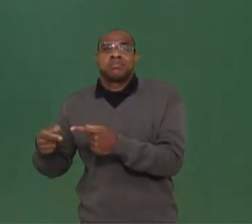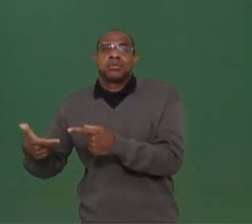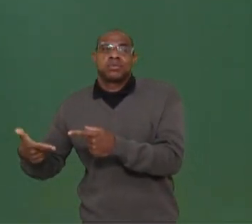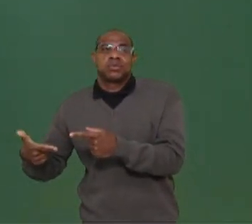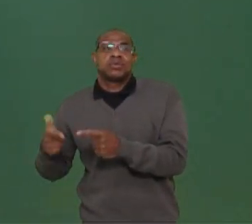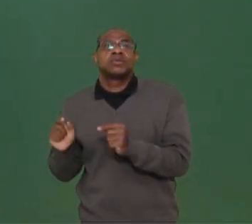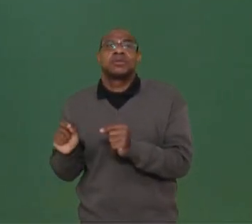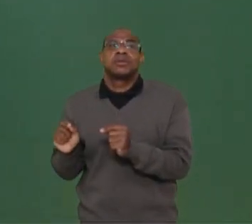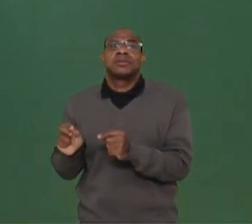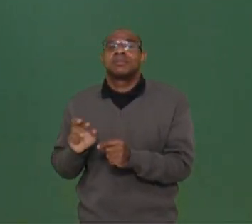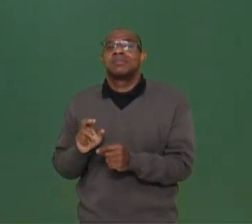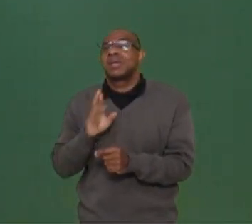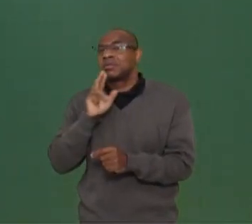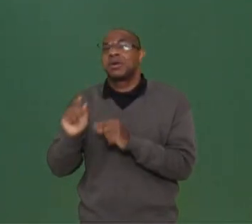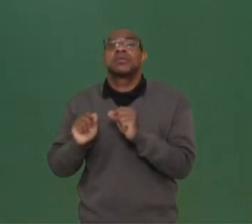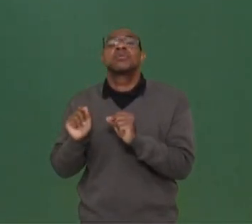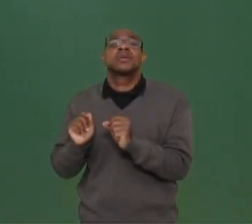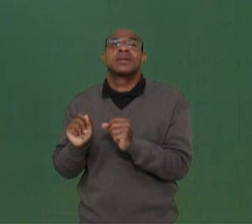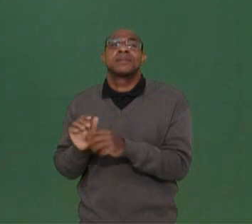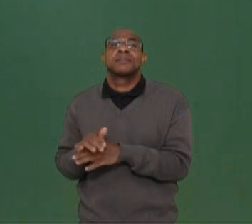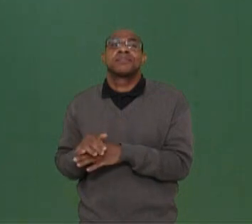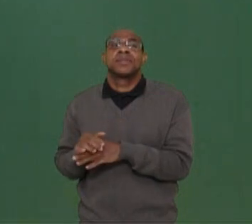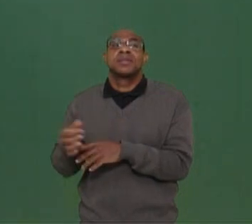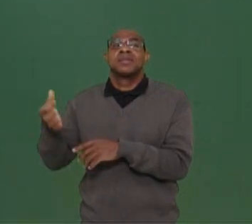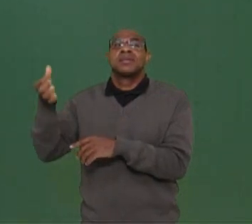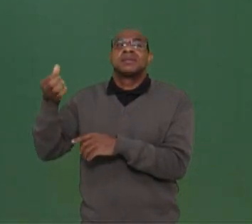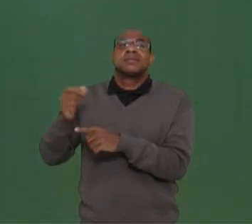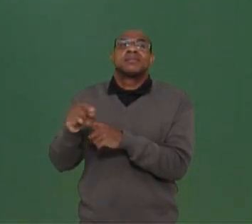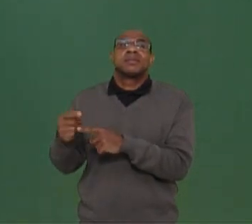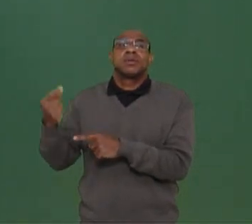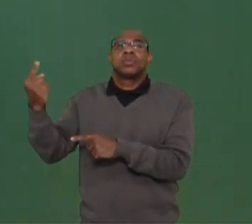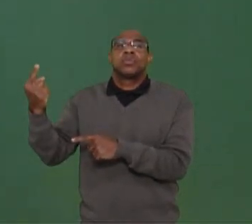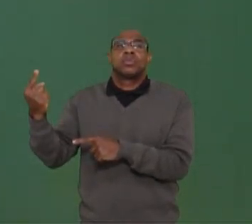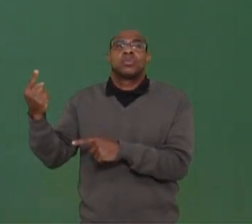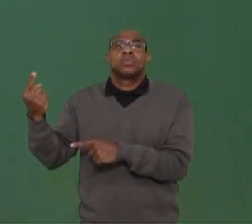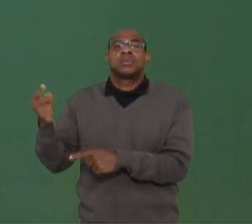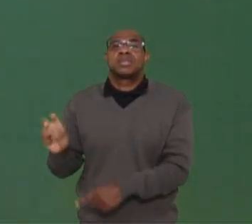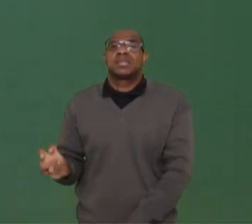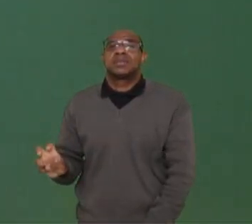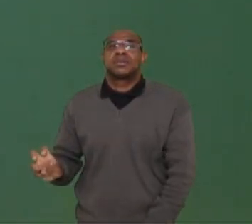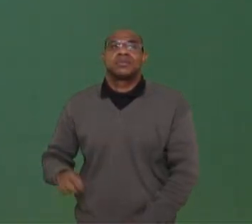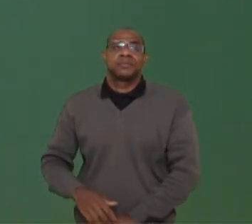Simplificando tudo por 12, por exemplo, eu vou ter 1/5.